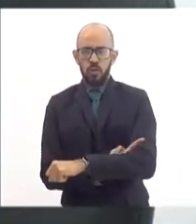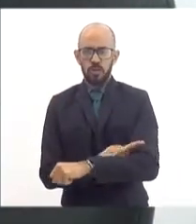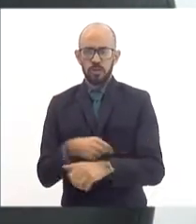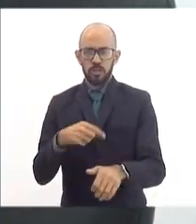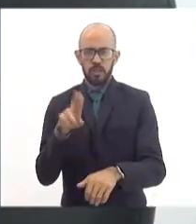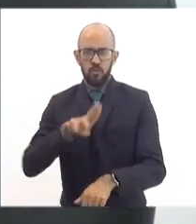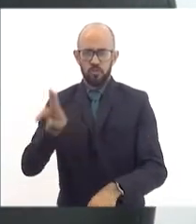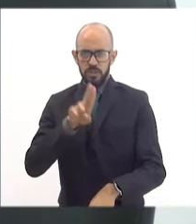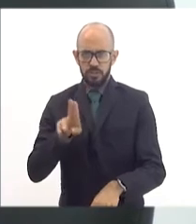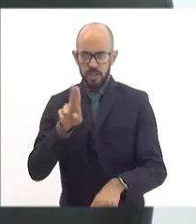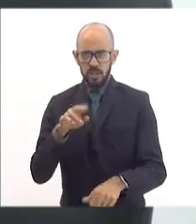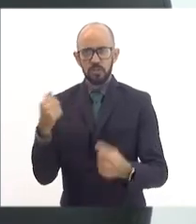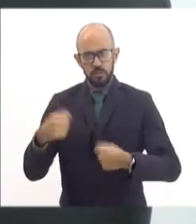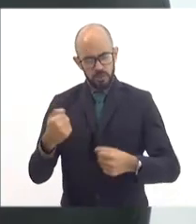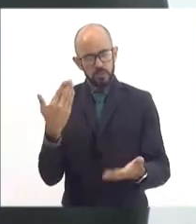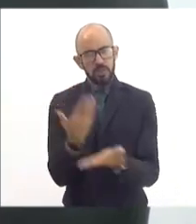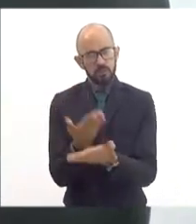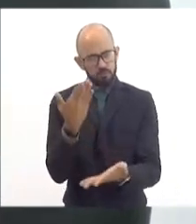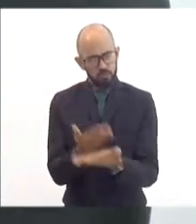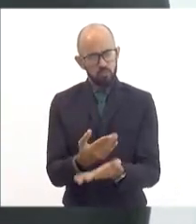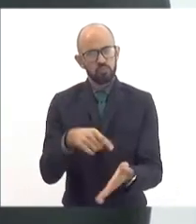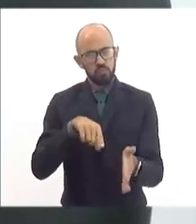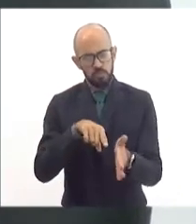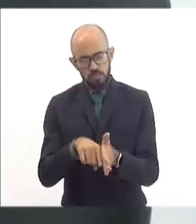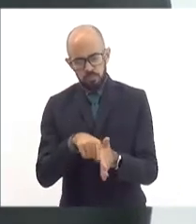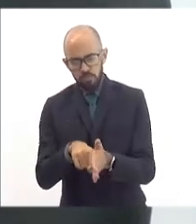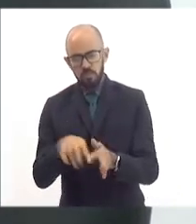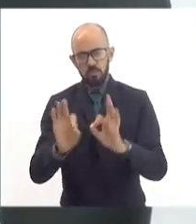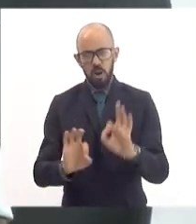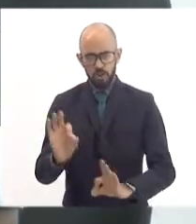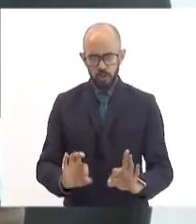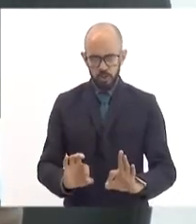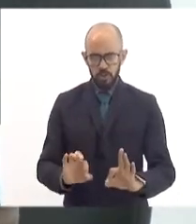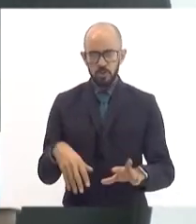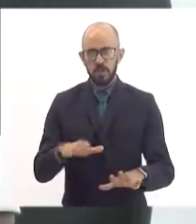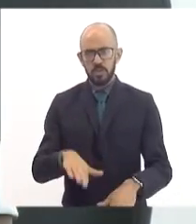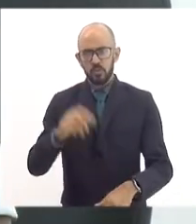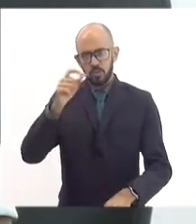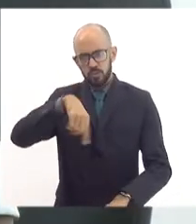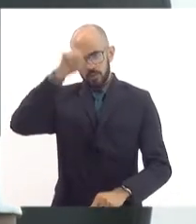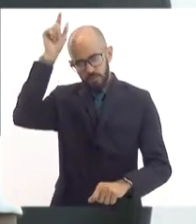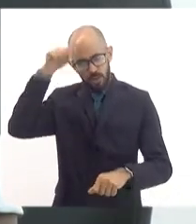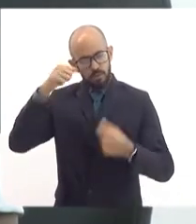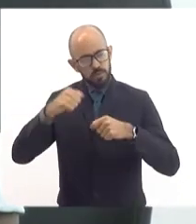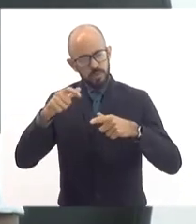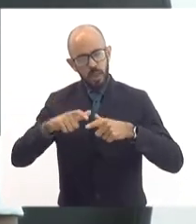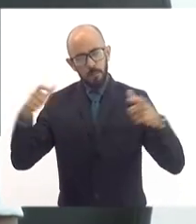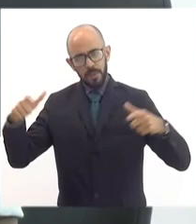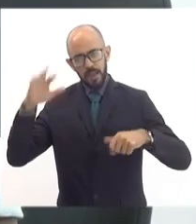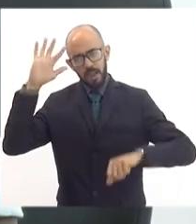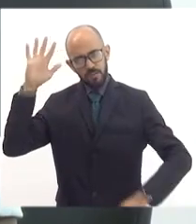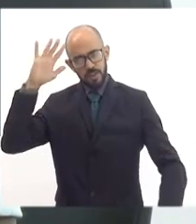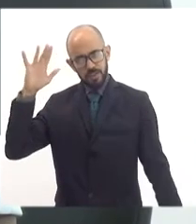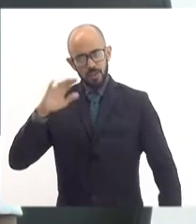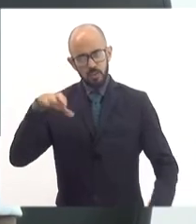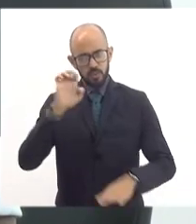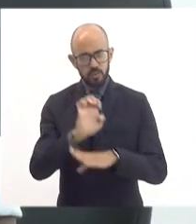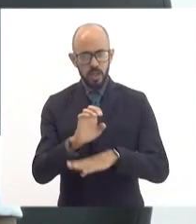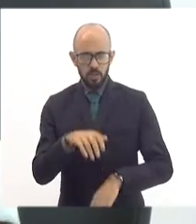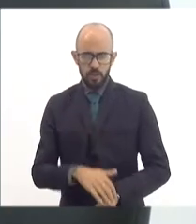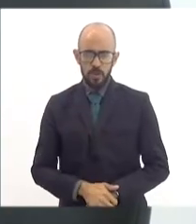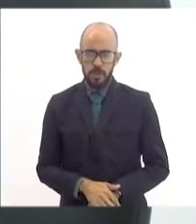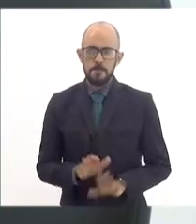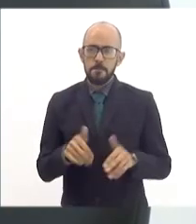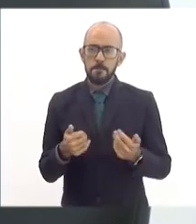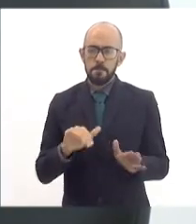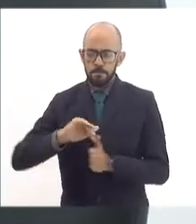balcão, tem que ter pesquisa pura, mas, como colocou o Luiz Paulo, precisa ampliar a reflexão sobre, sobre o Estado. É, eu não